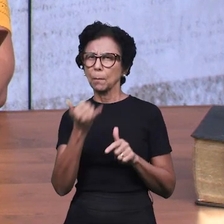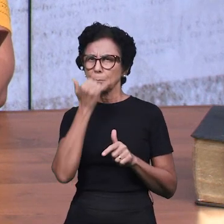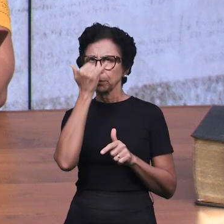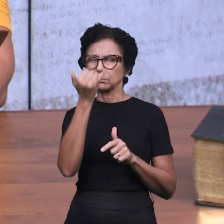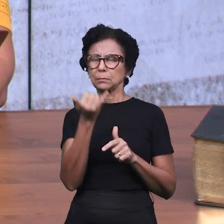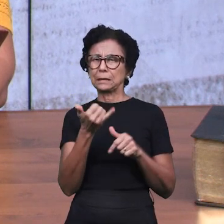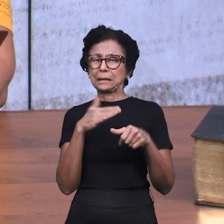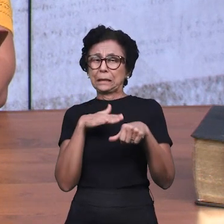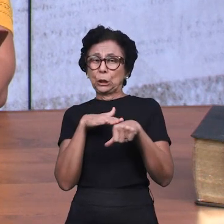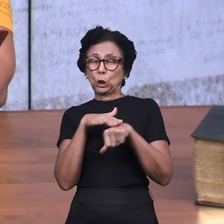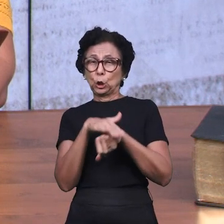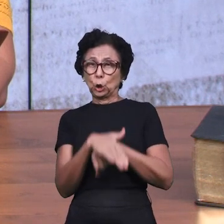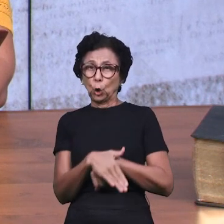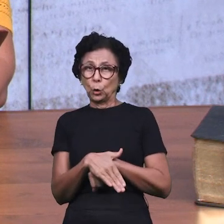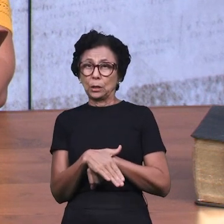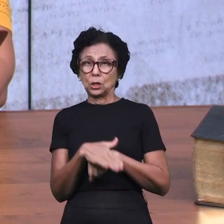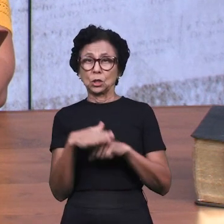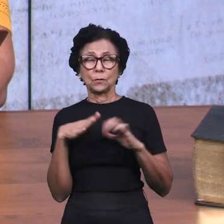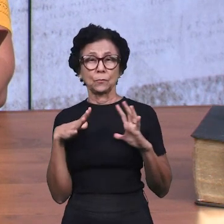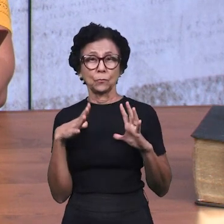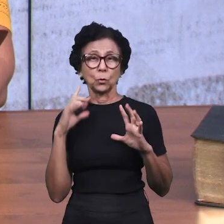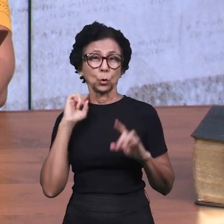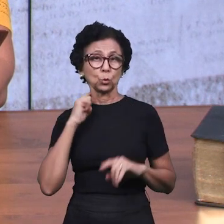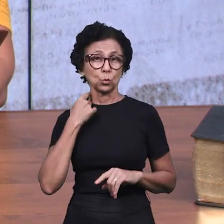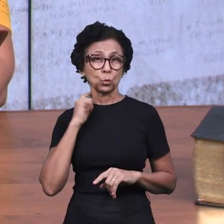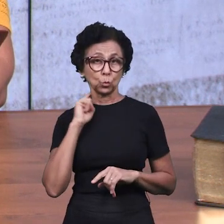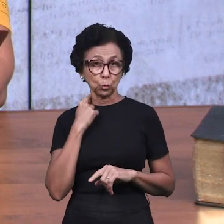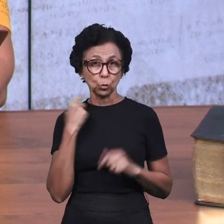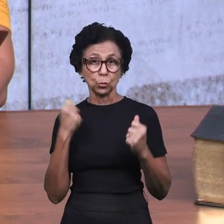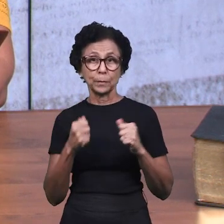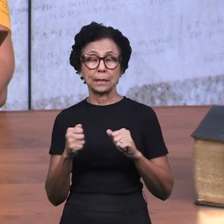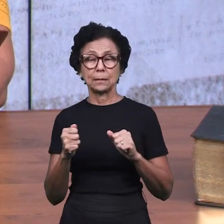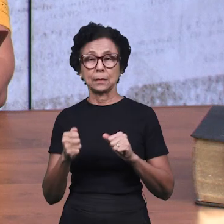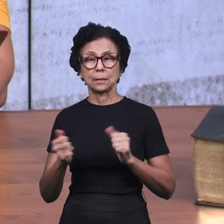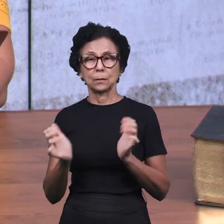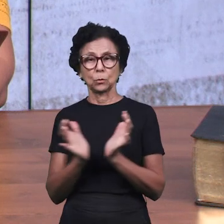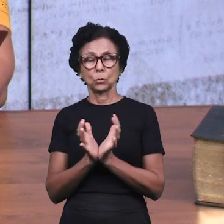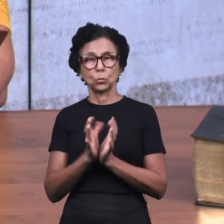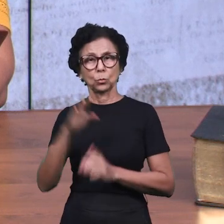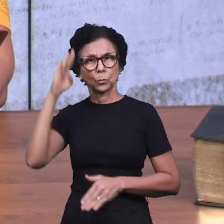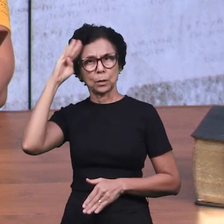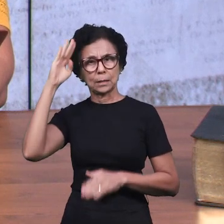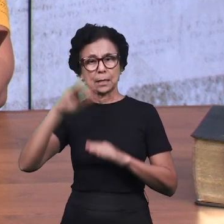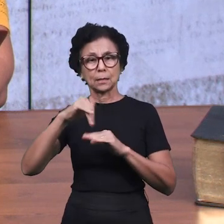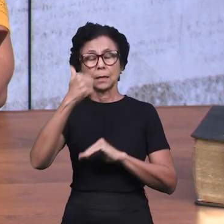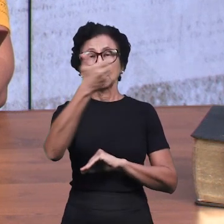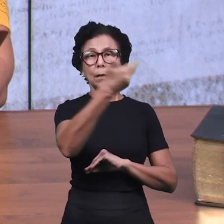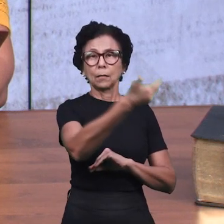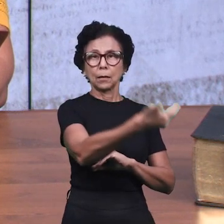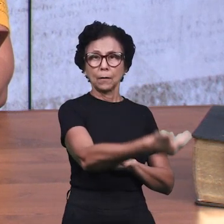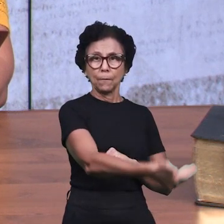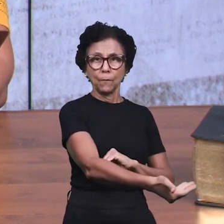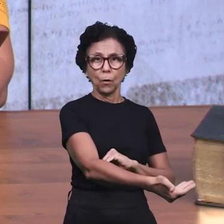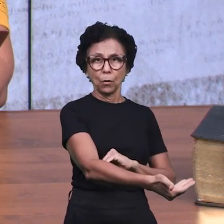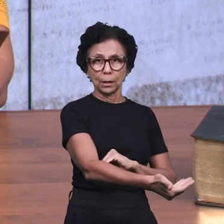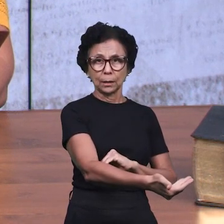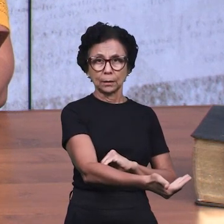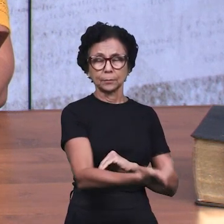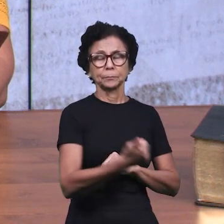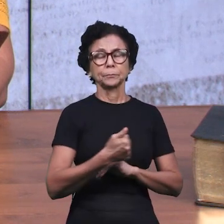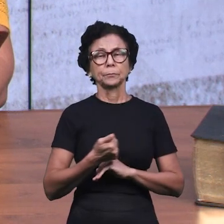noite não estiver limpo, sairá fora do exército, não entrará no meio do